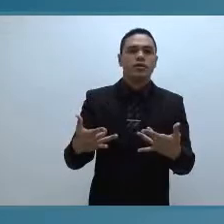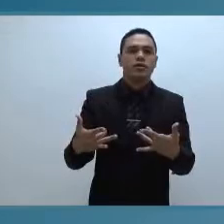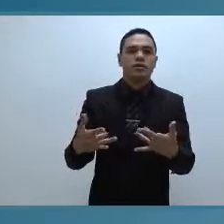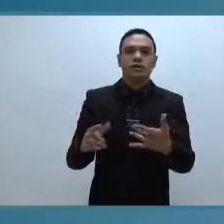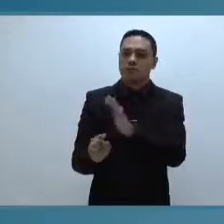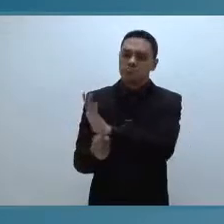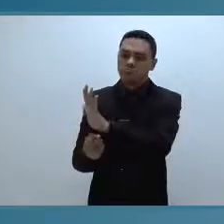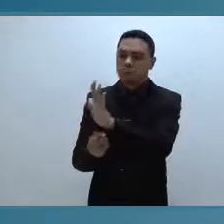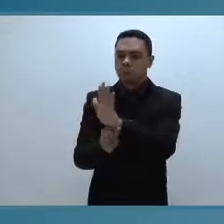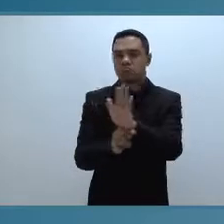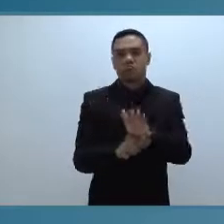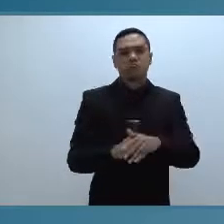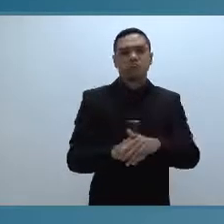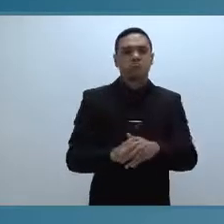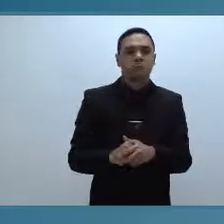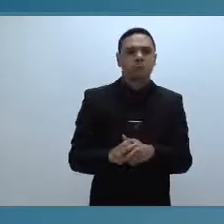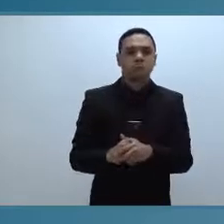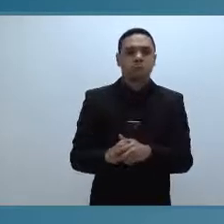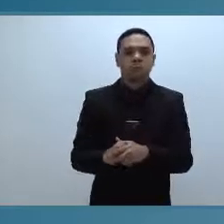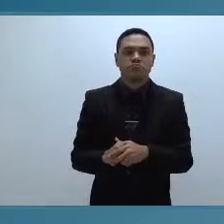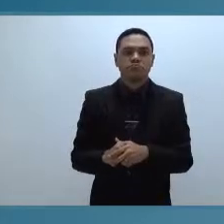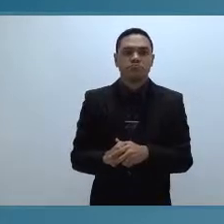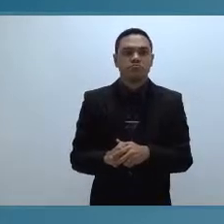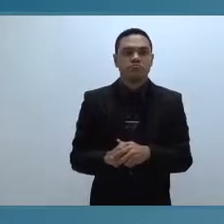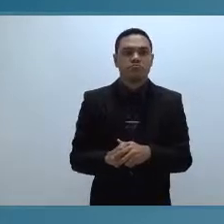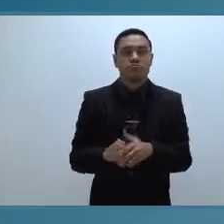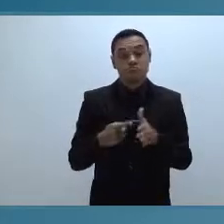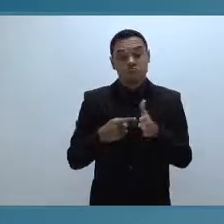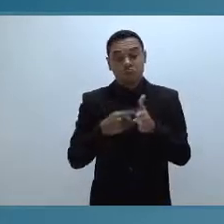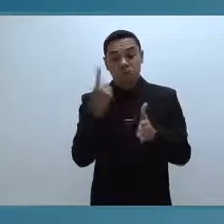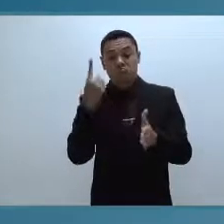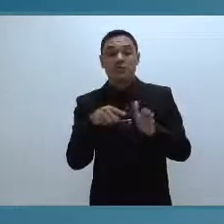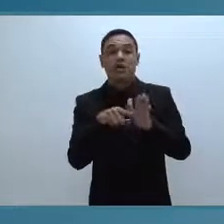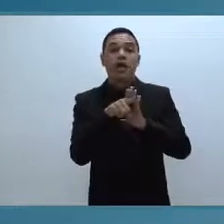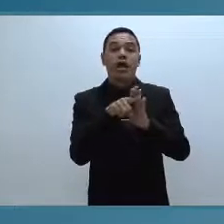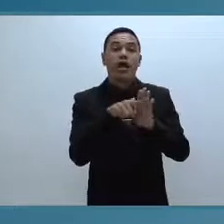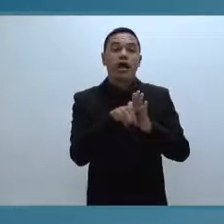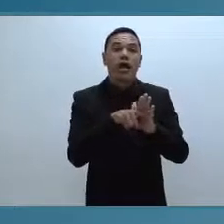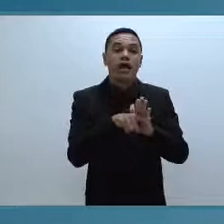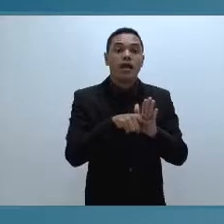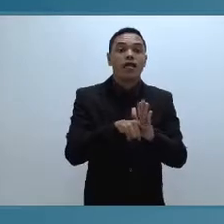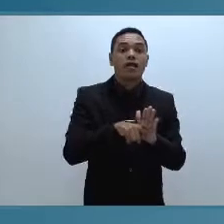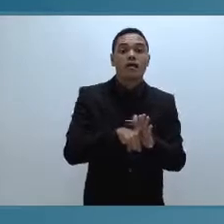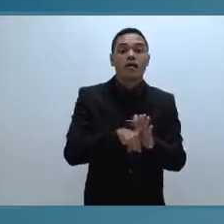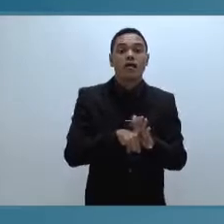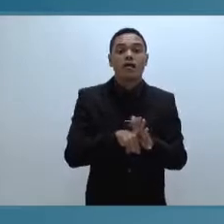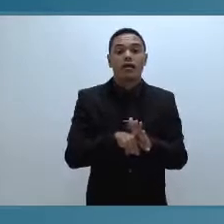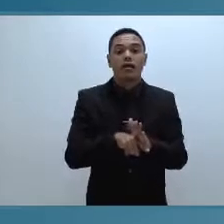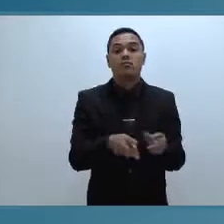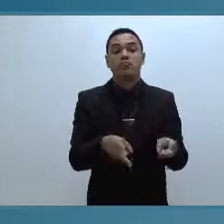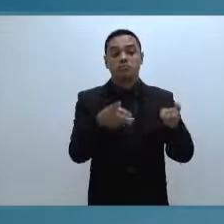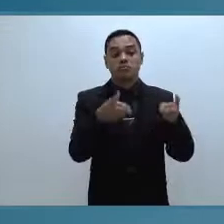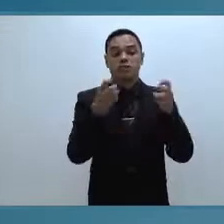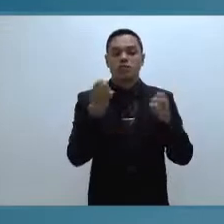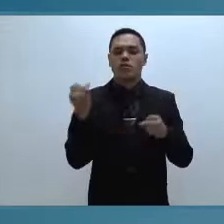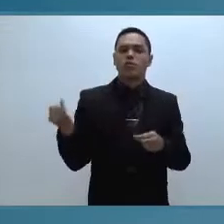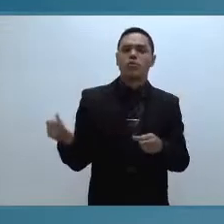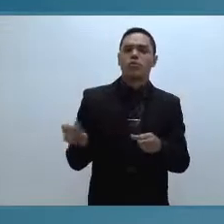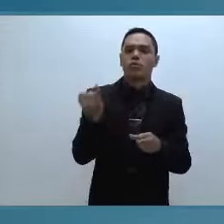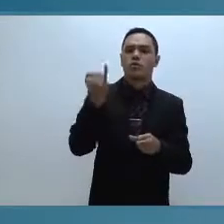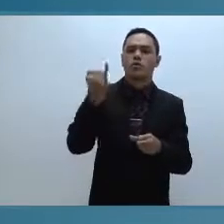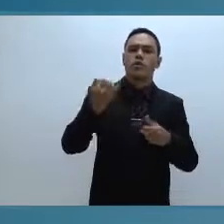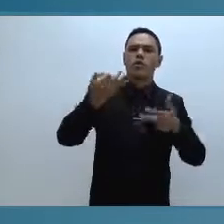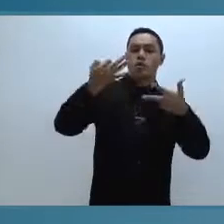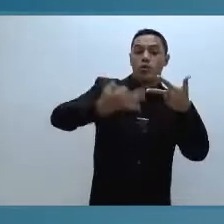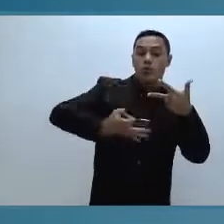comum. Em uma primeira análise, o jurisdicionado, dada a relevância constitucional do Poder Judiciário,